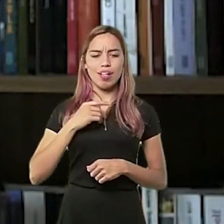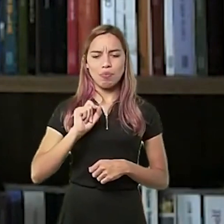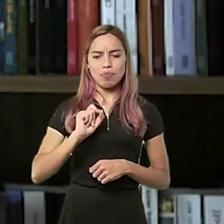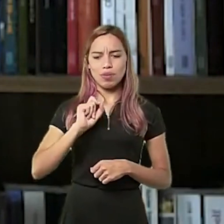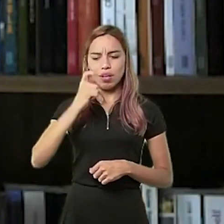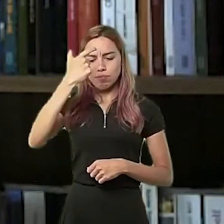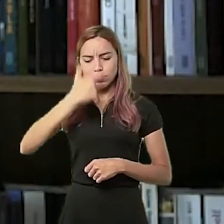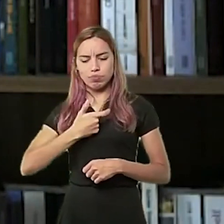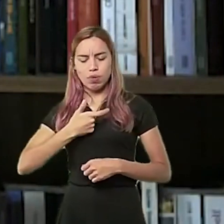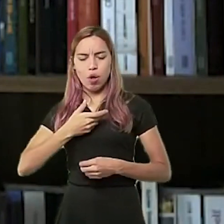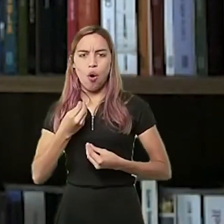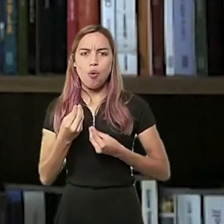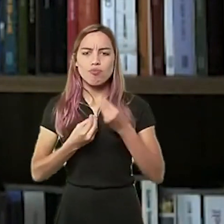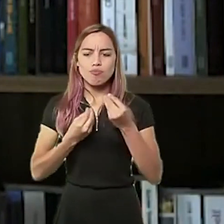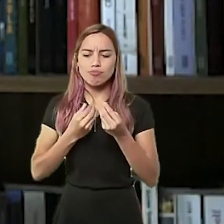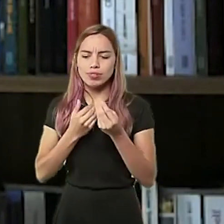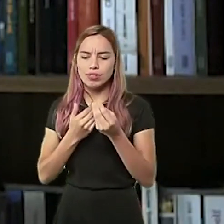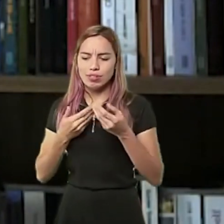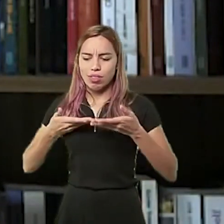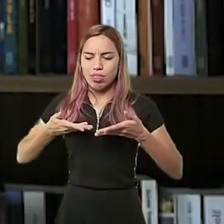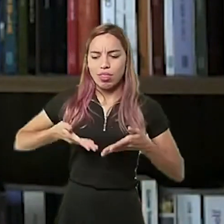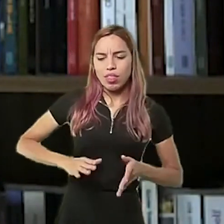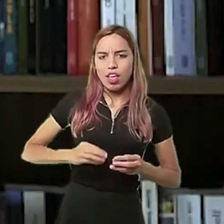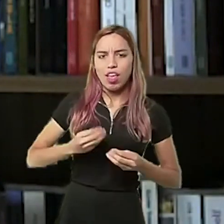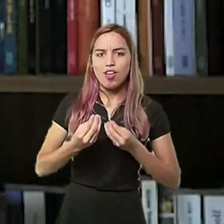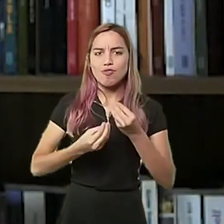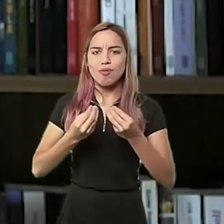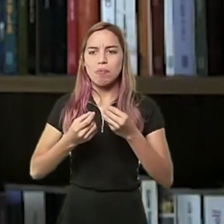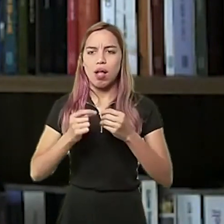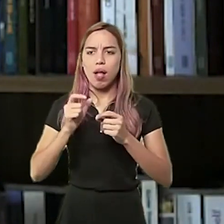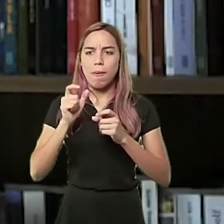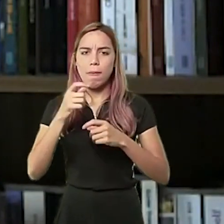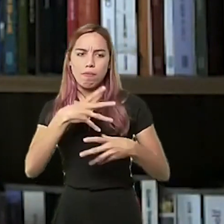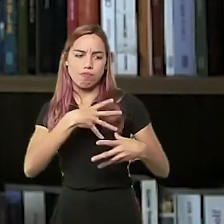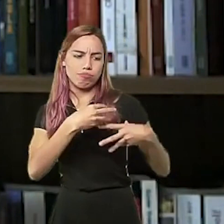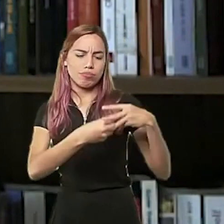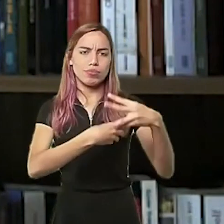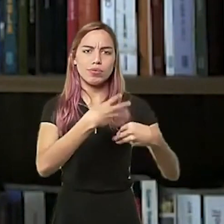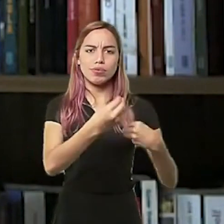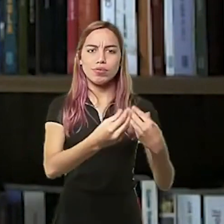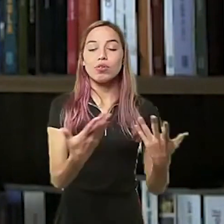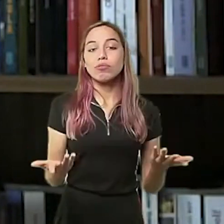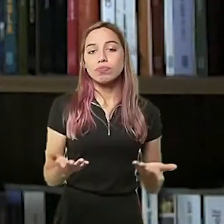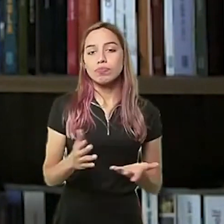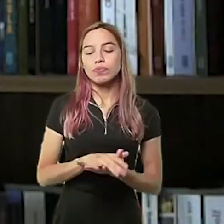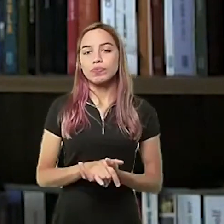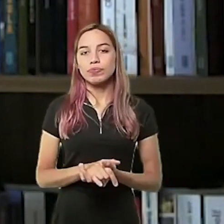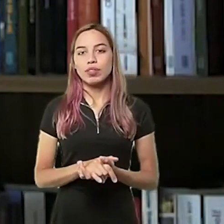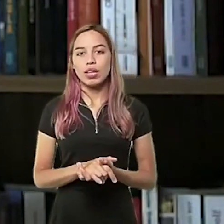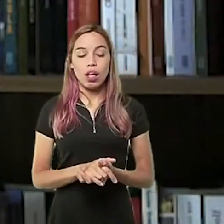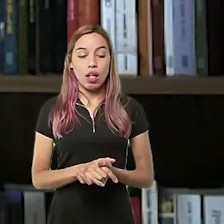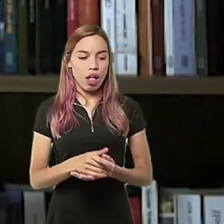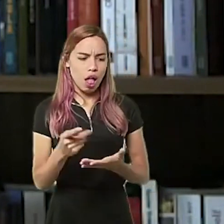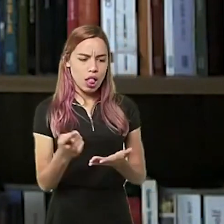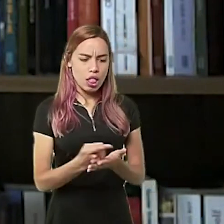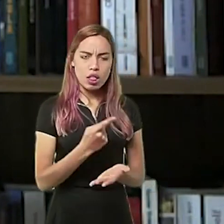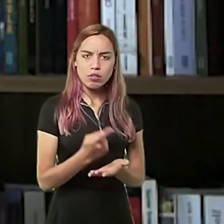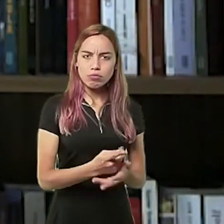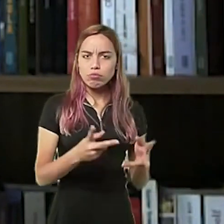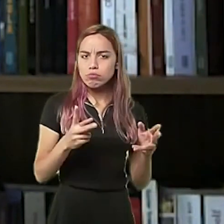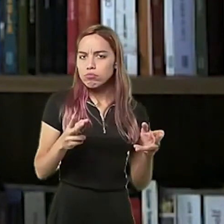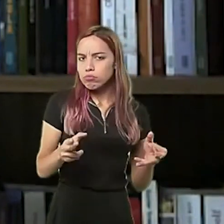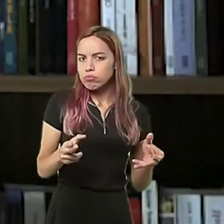Então, é assim que tem sido, e é assim que esse ambiente da escrita, da literatura, também se